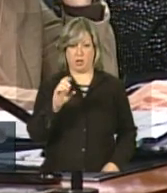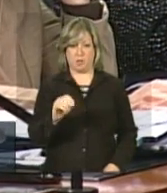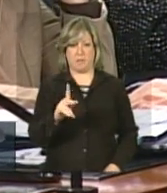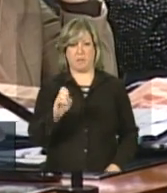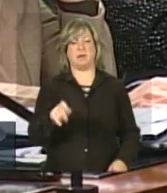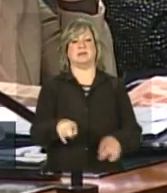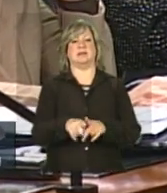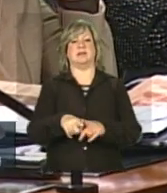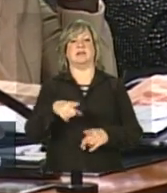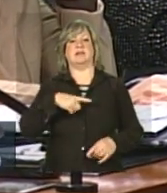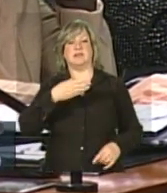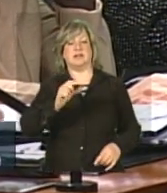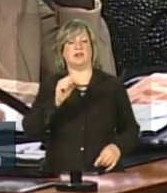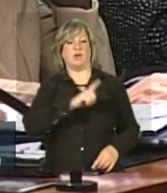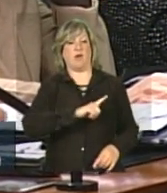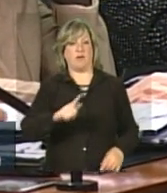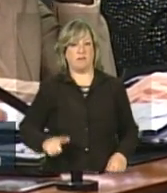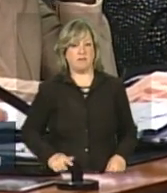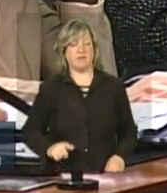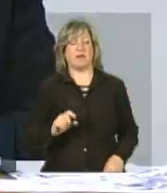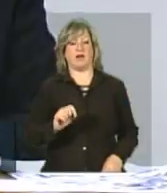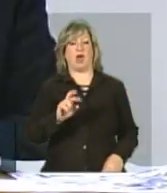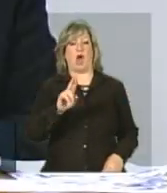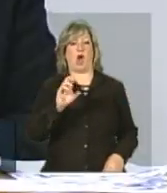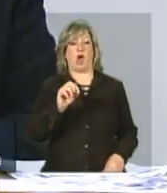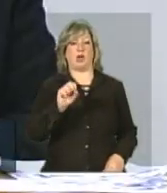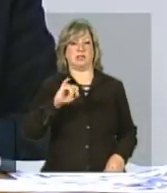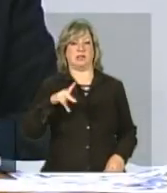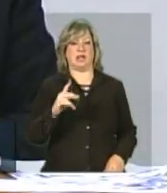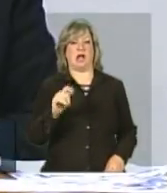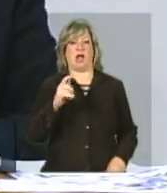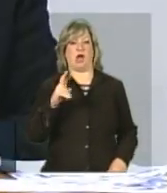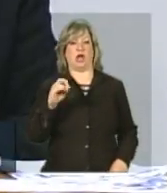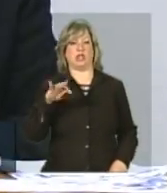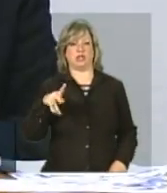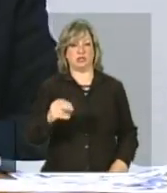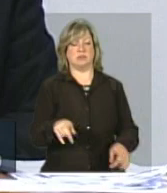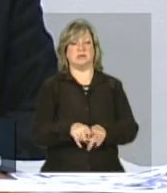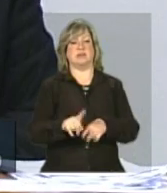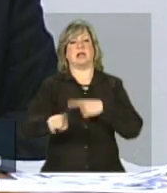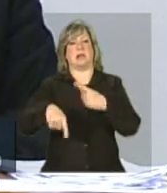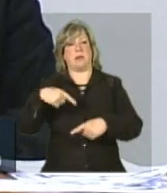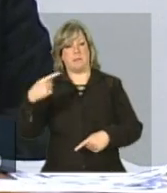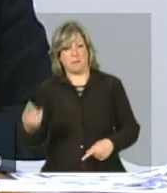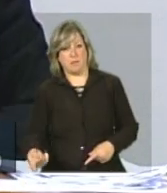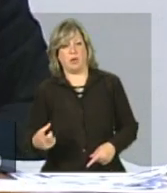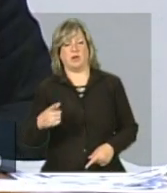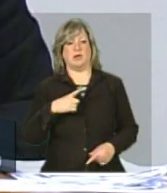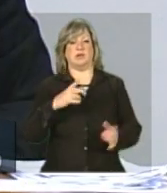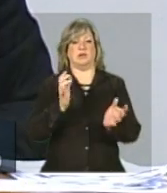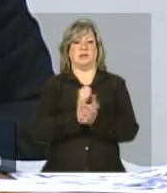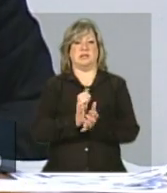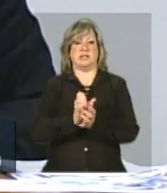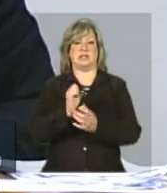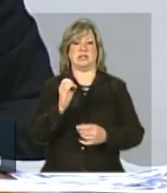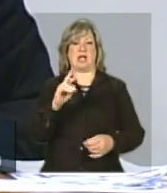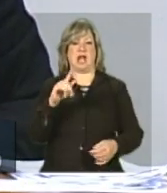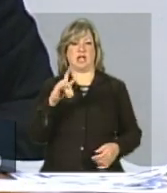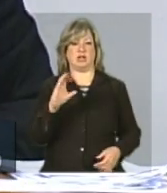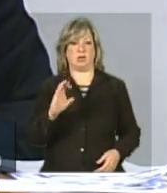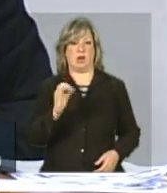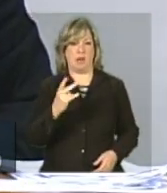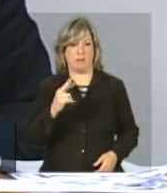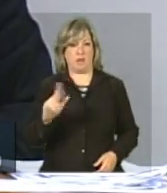governador Sérgio Cabral, e de muitos ministérios, e eu tive o privilégio de poder coordenar a ação do governo federal nessa